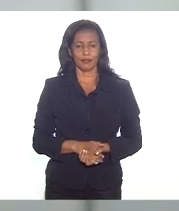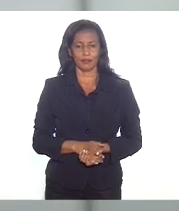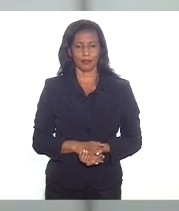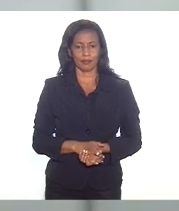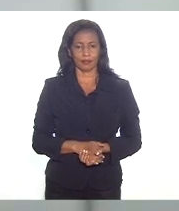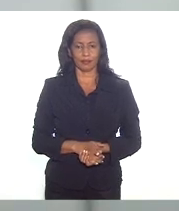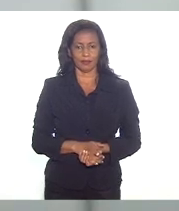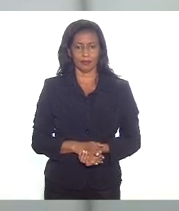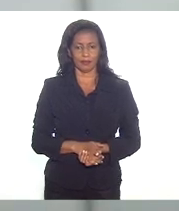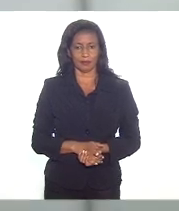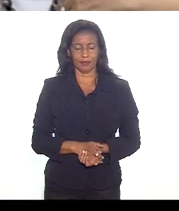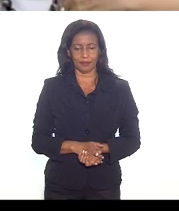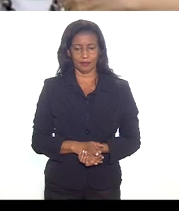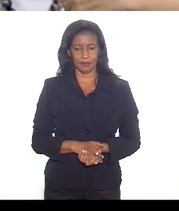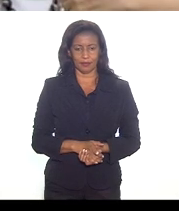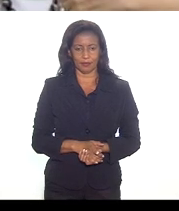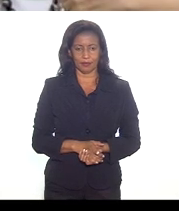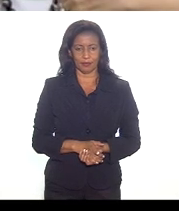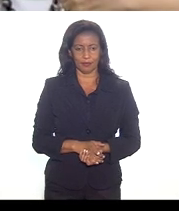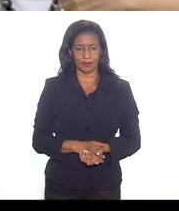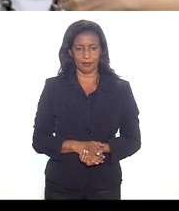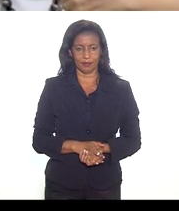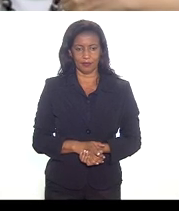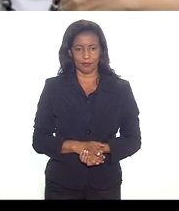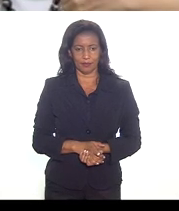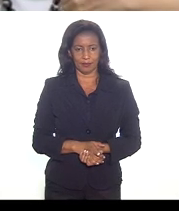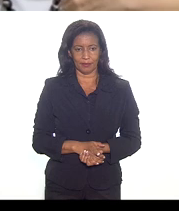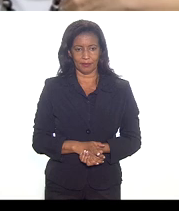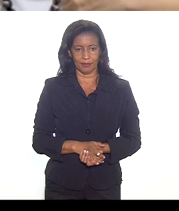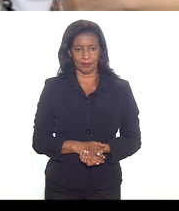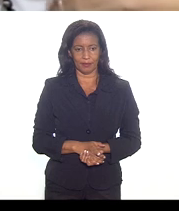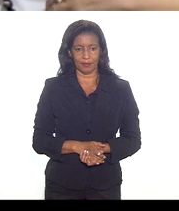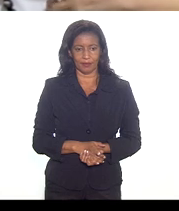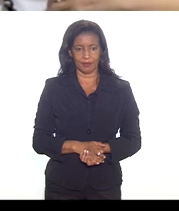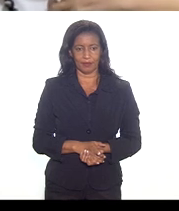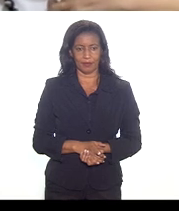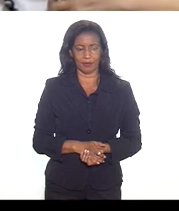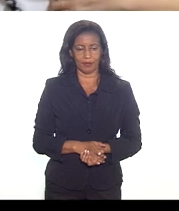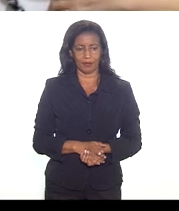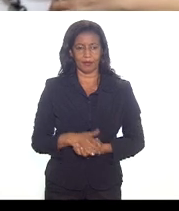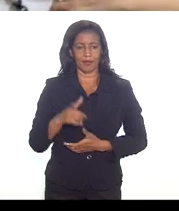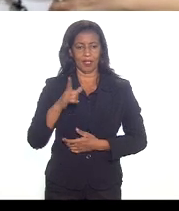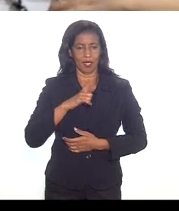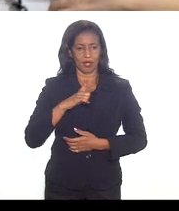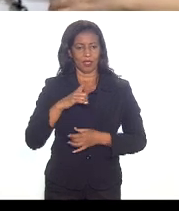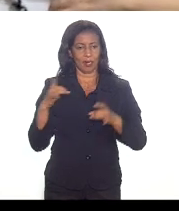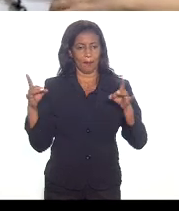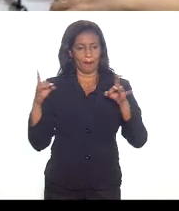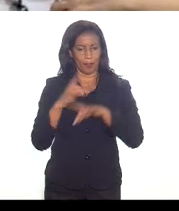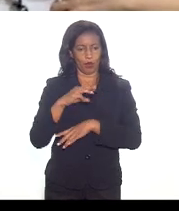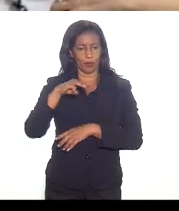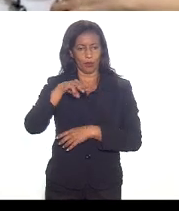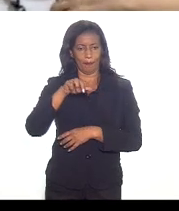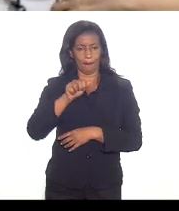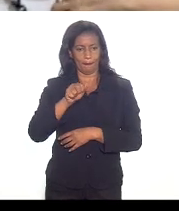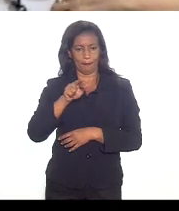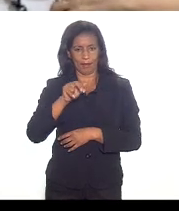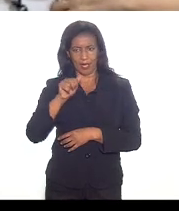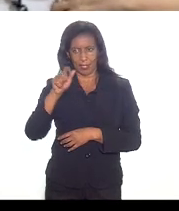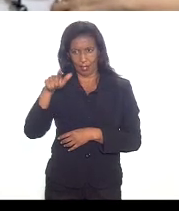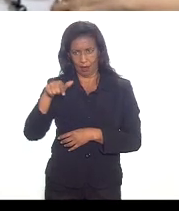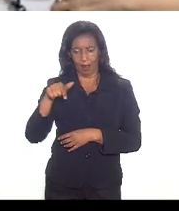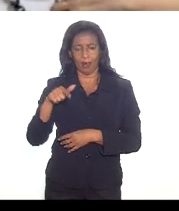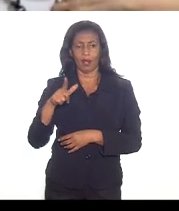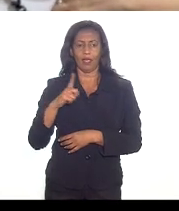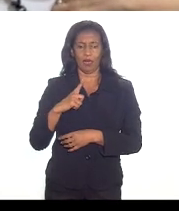Não, agradecer, você está aí com a deputada Zeidan. A gente pode, eu tenho uma apresentação pronta aí sobre o Maricai, sobre o Leste Metropolitano,